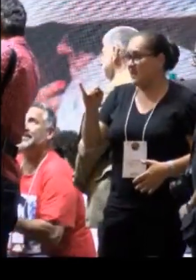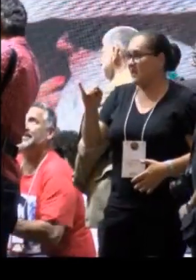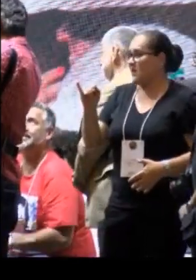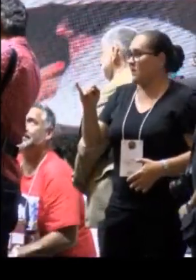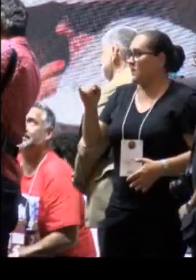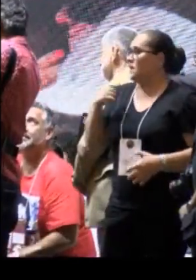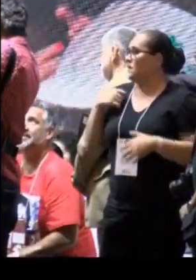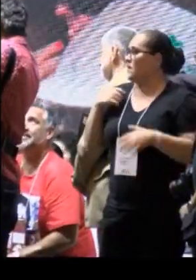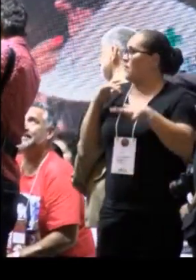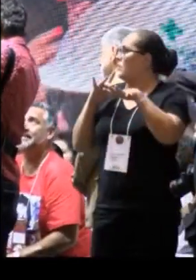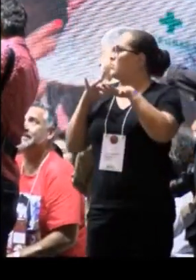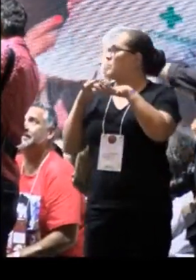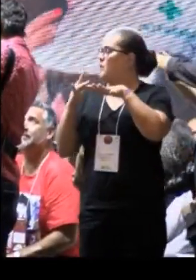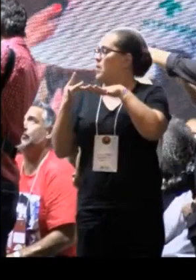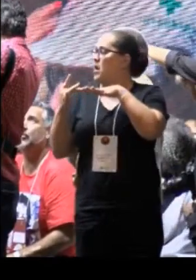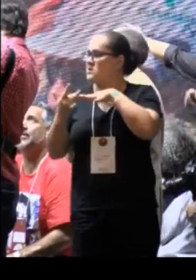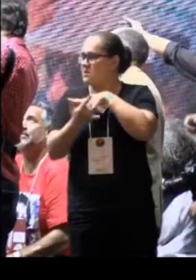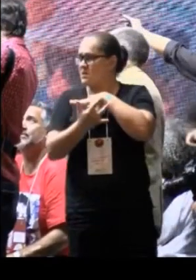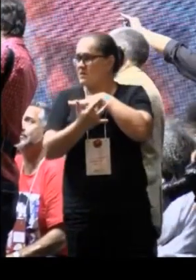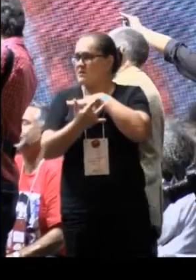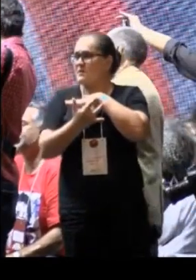rede social foi lá